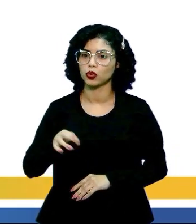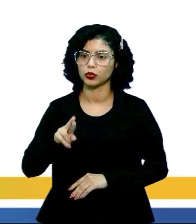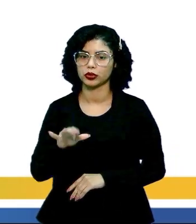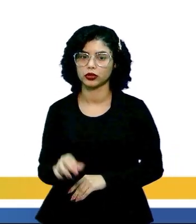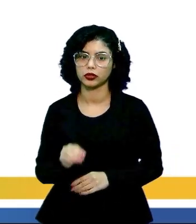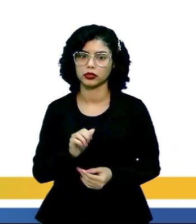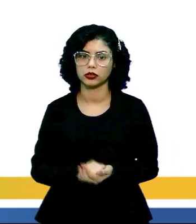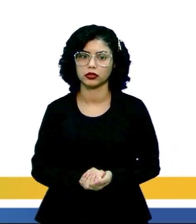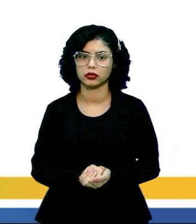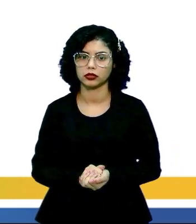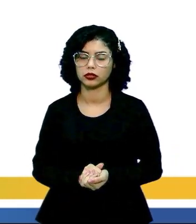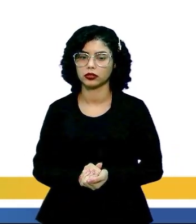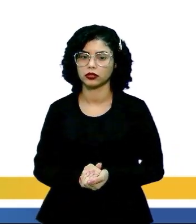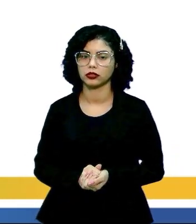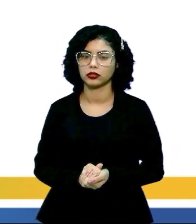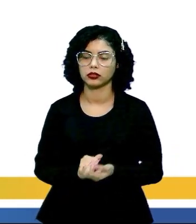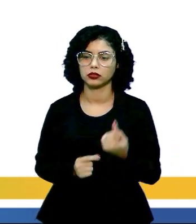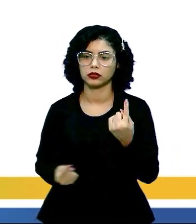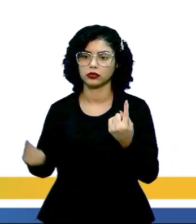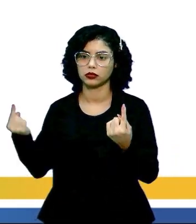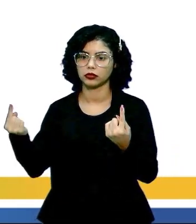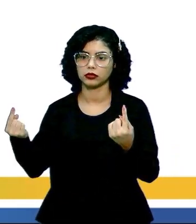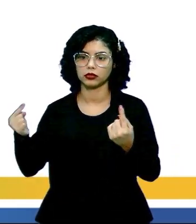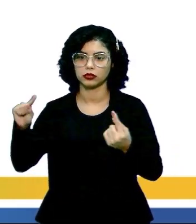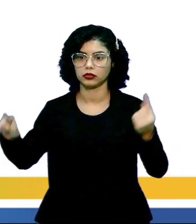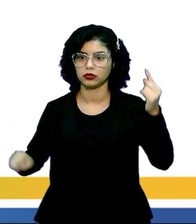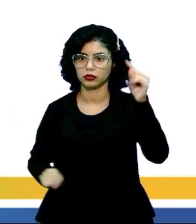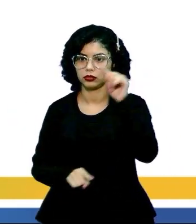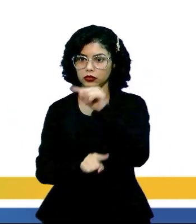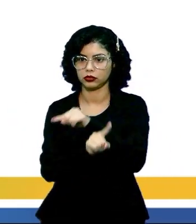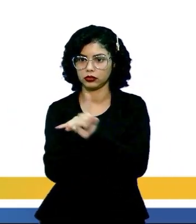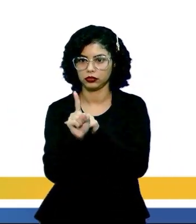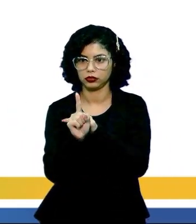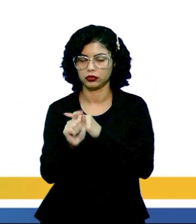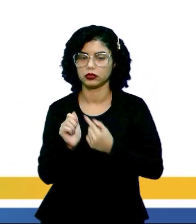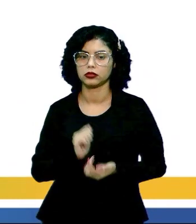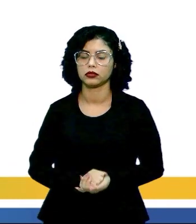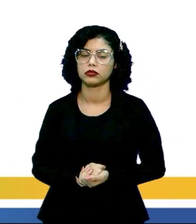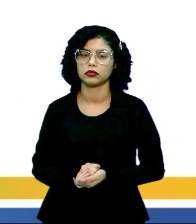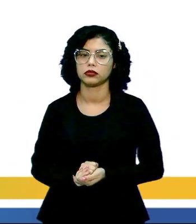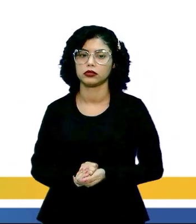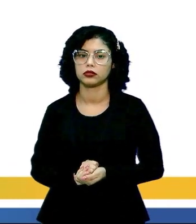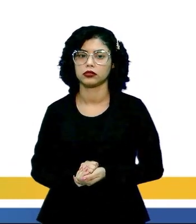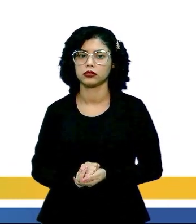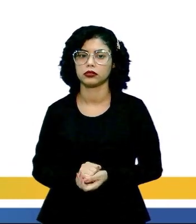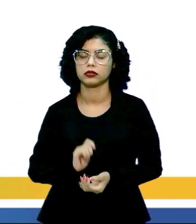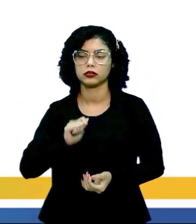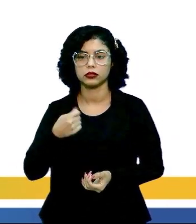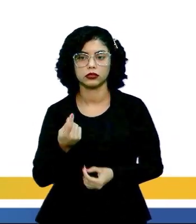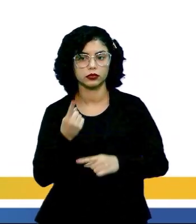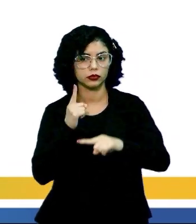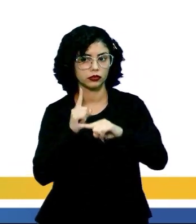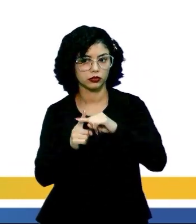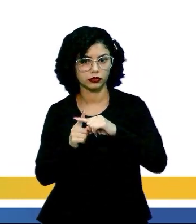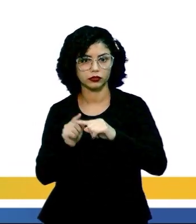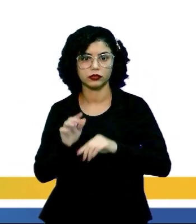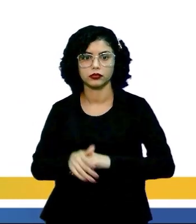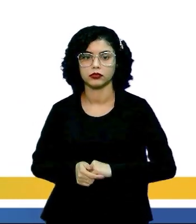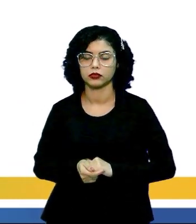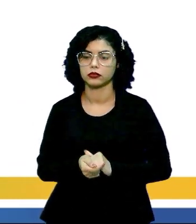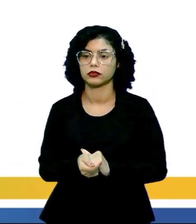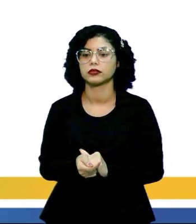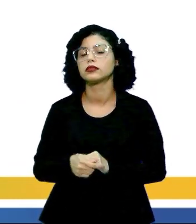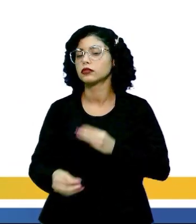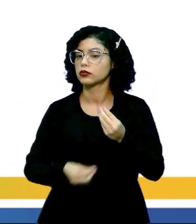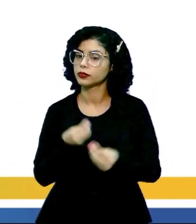primeiro e o segundo nós vamos inverter. Ou seja, ele vai passar por um sinal positivo. Só como